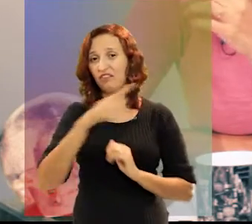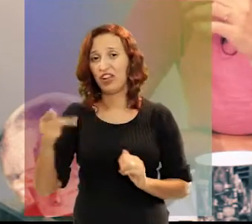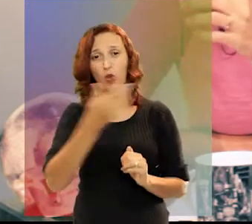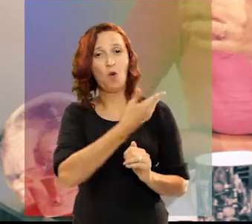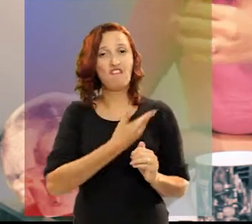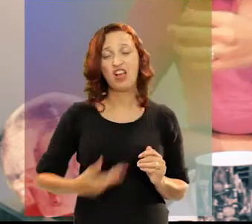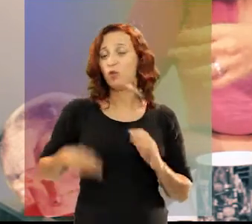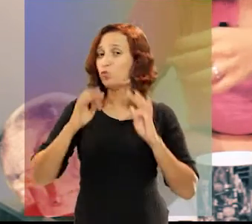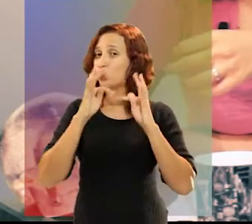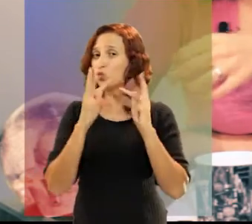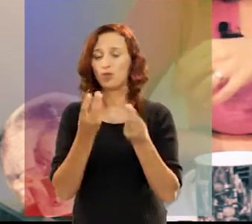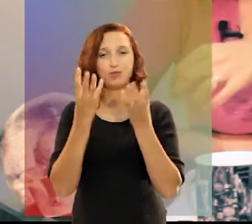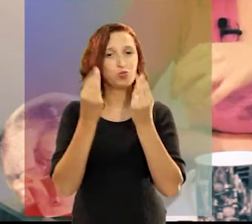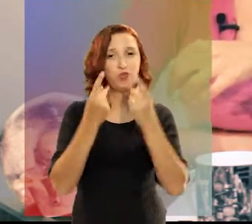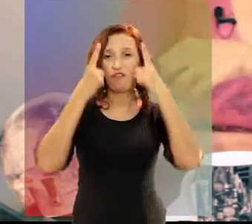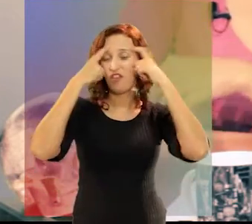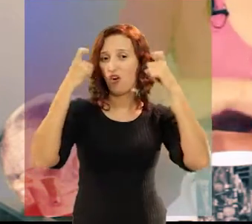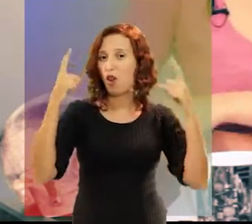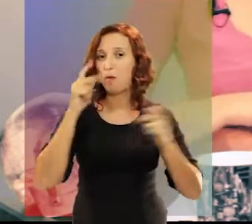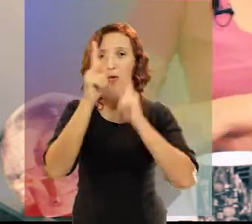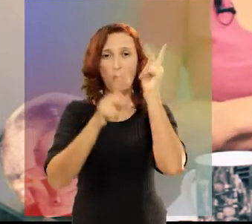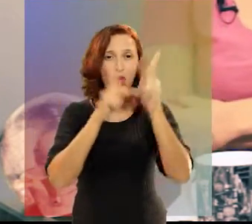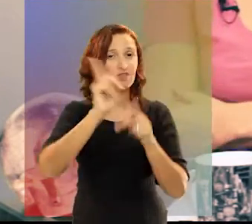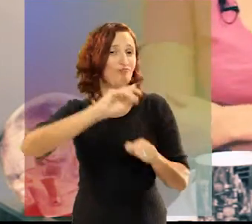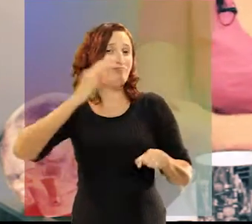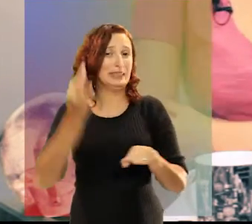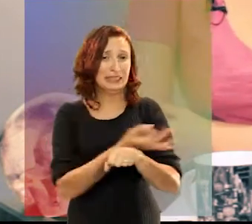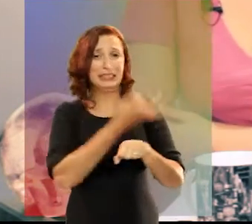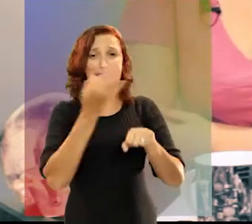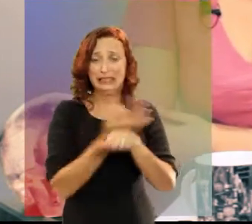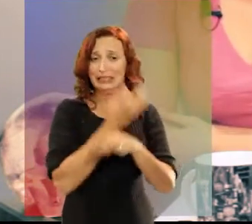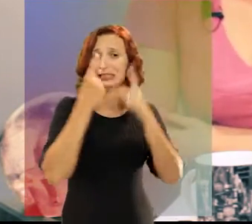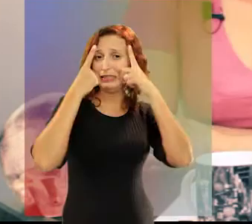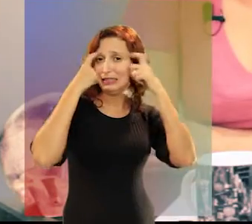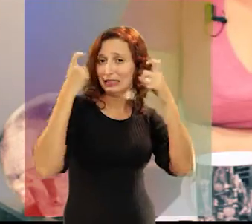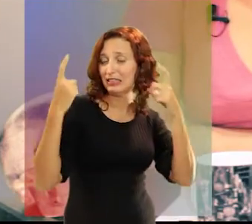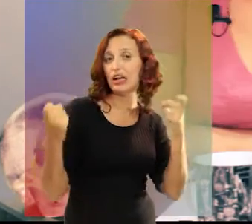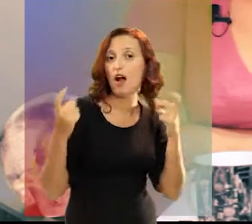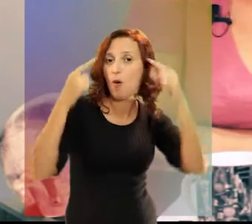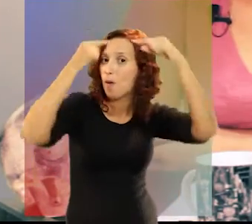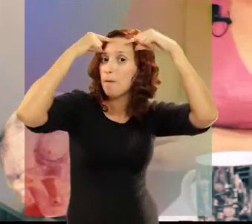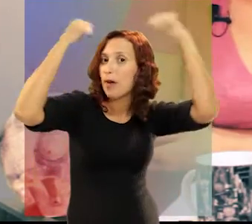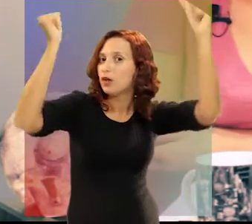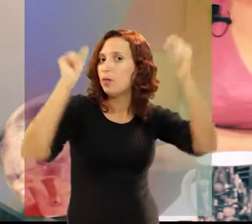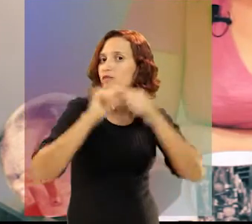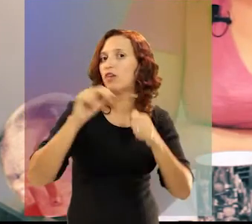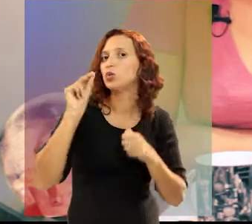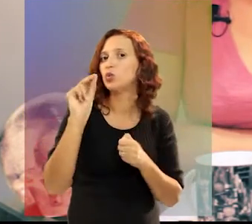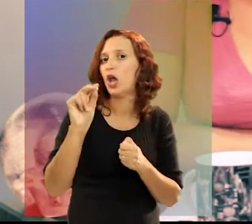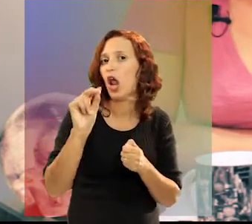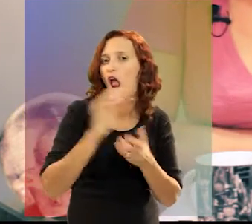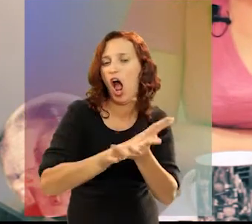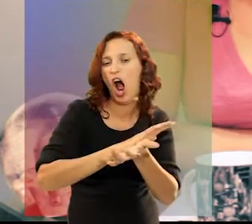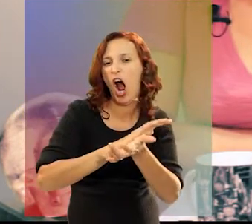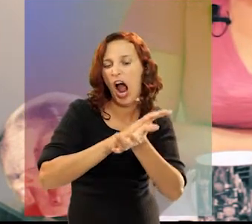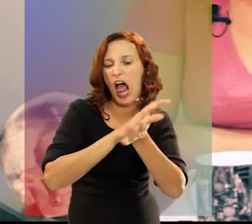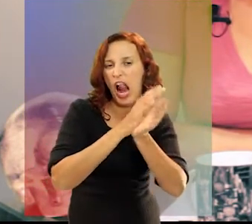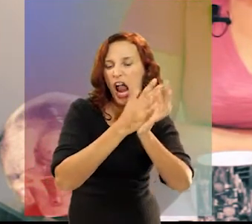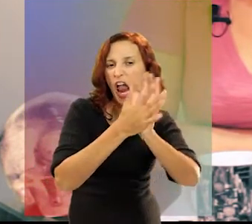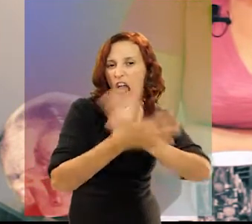ninguém sabe fazer nada, e ela tá totalmente violenta, a população não aguenta mais a violência que tá sendo gerada, e aí ele moraliza, só que ele moraliza